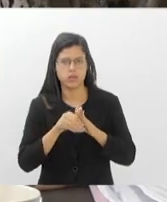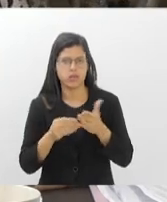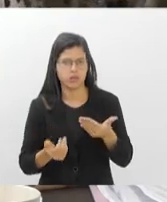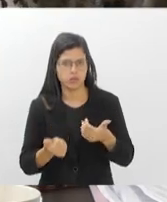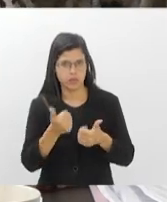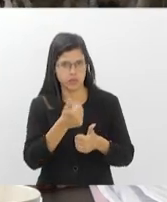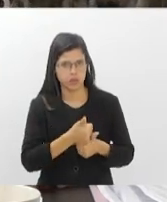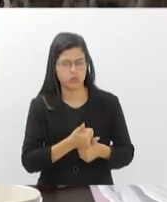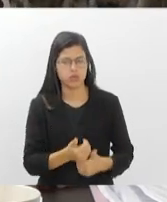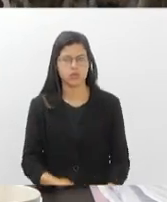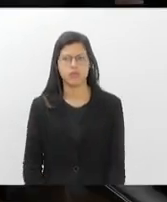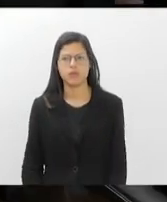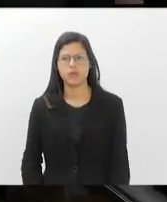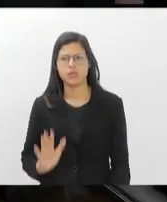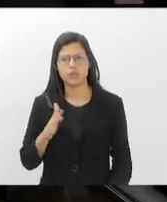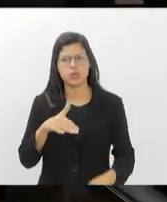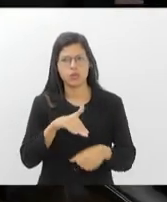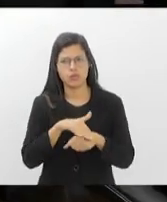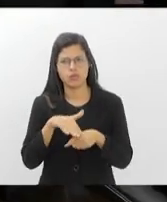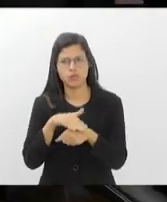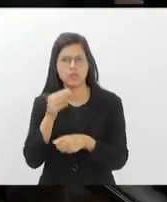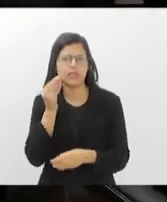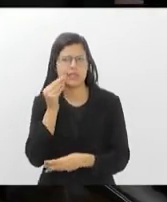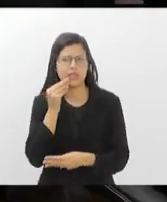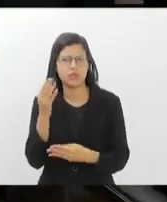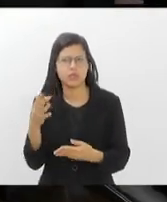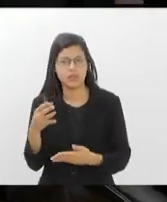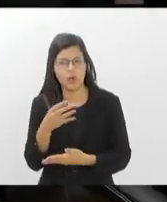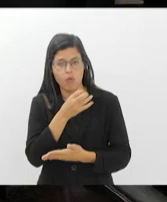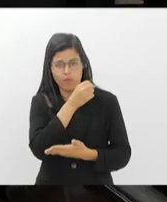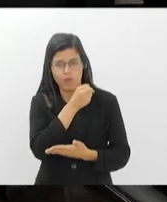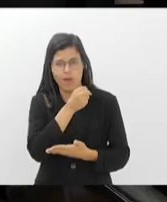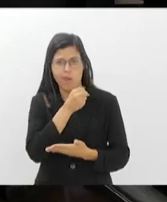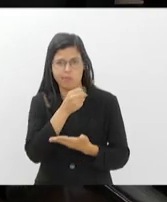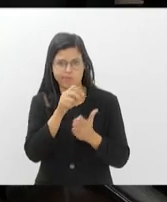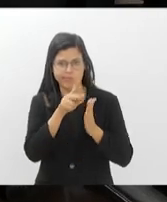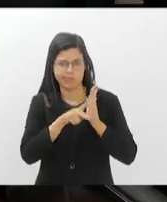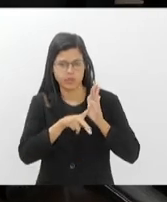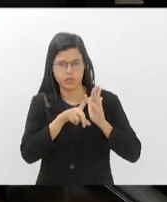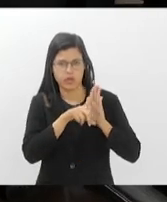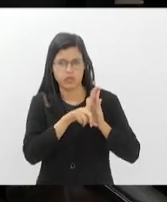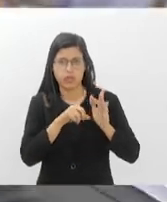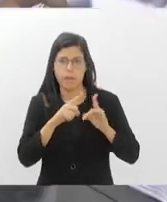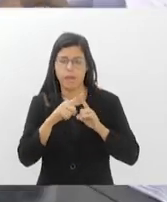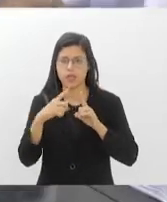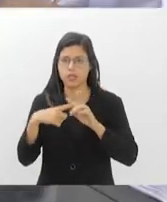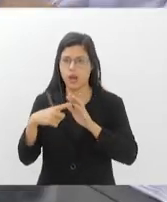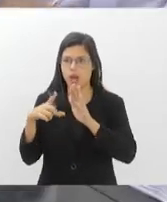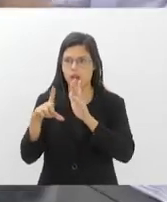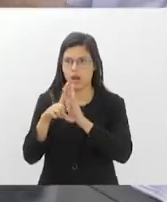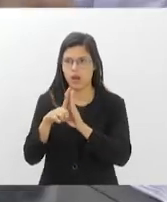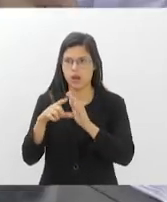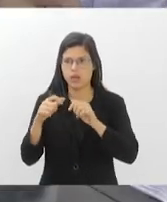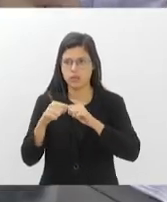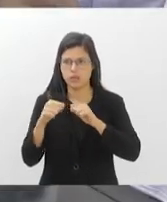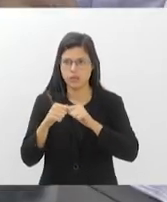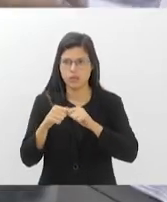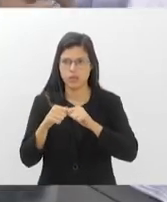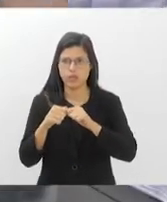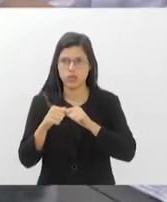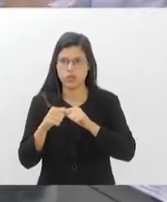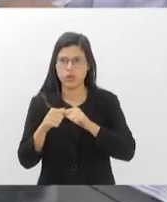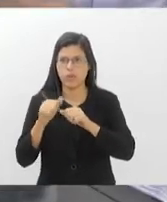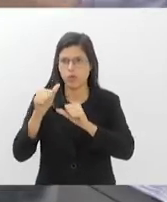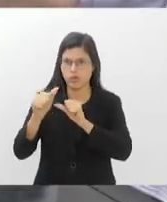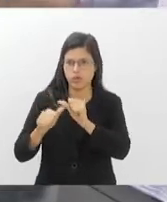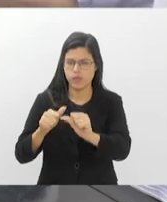por que favor. A gente conversou sobre isso, era para salvar o projeto. E, como tinha lei, eu fiz aquela coisa que a gente faz sempre, modifica a